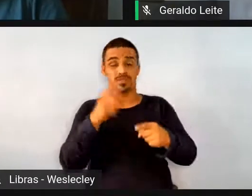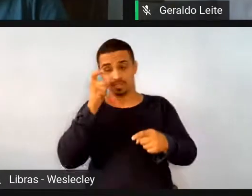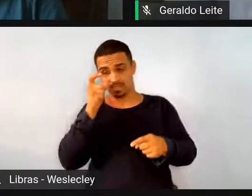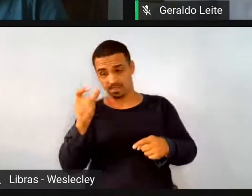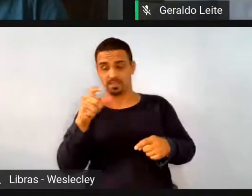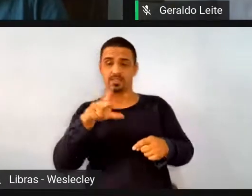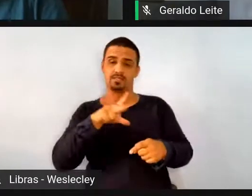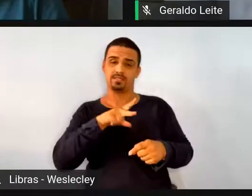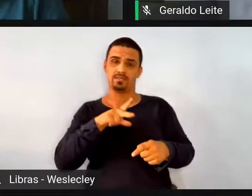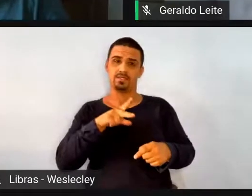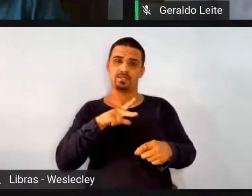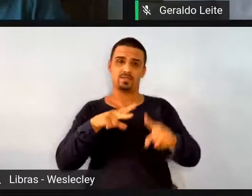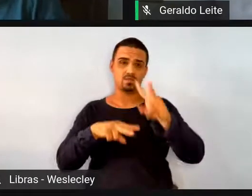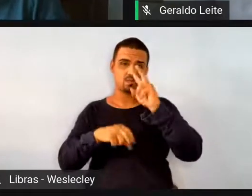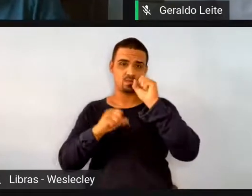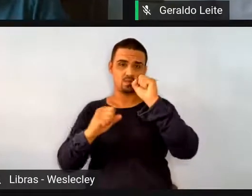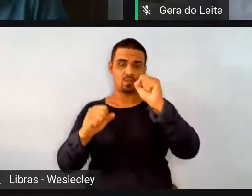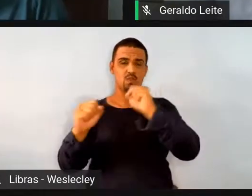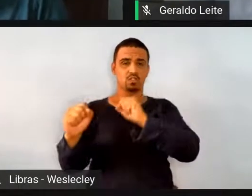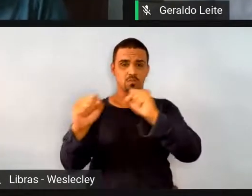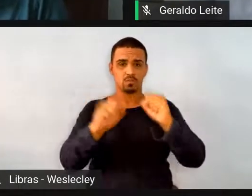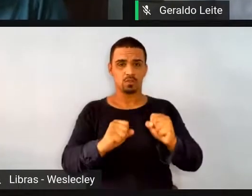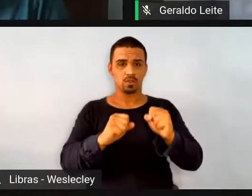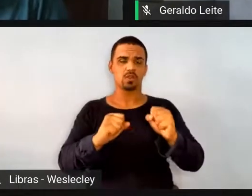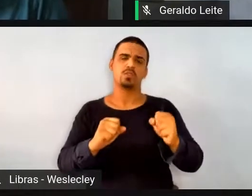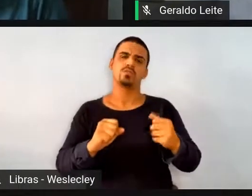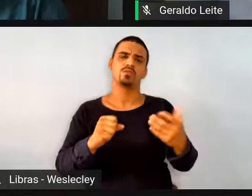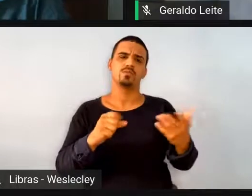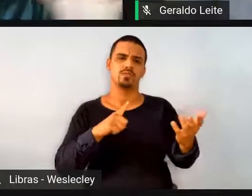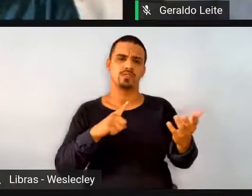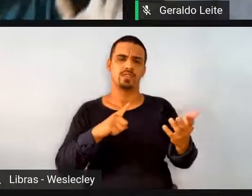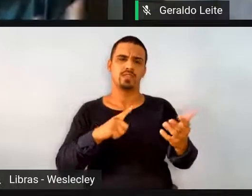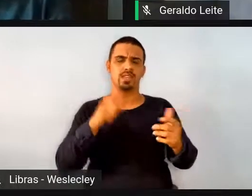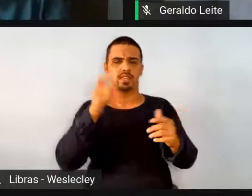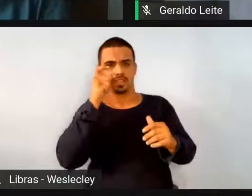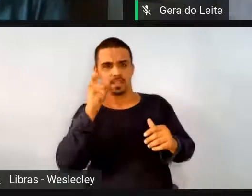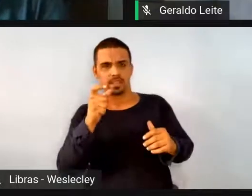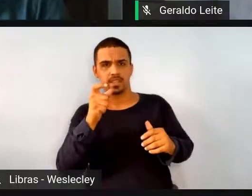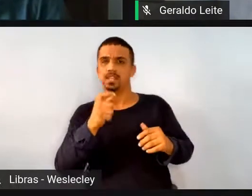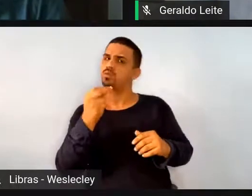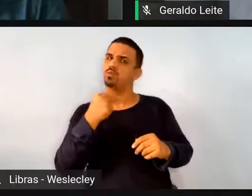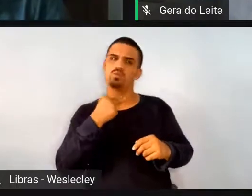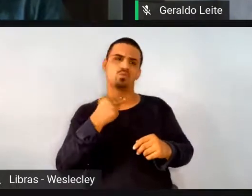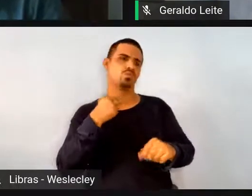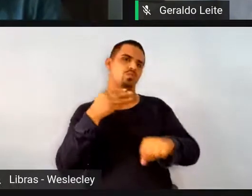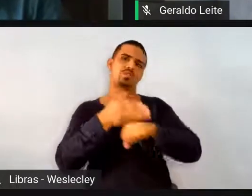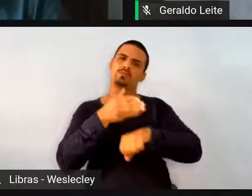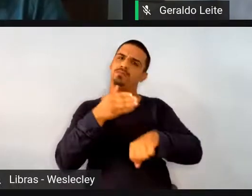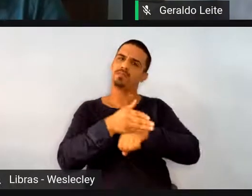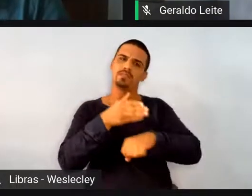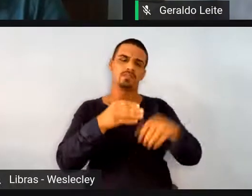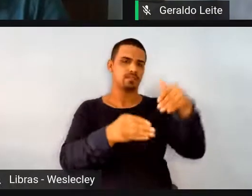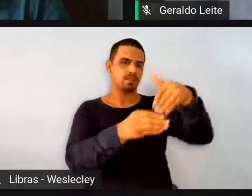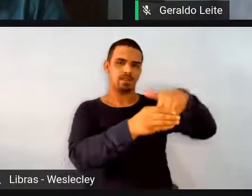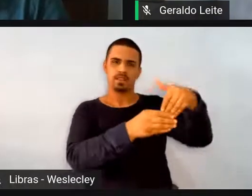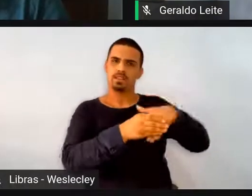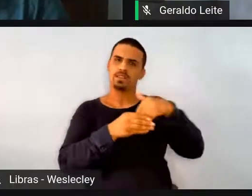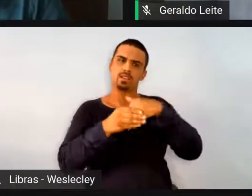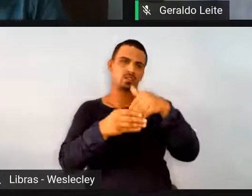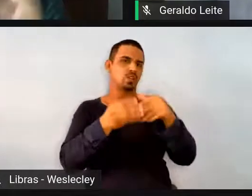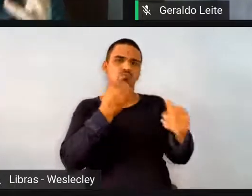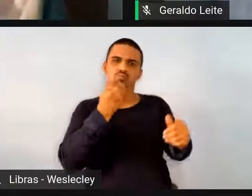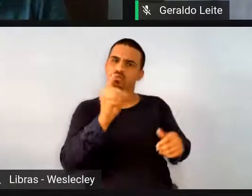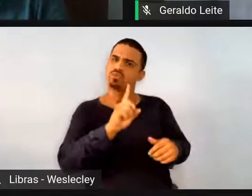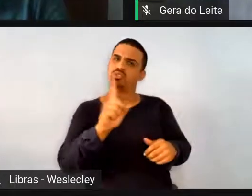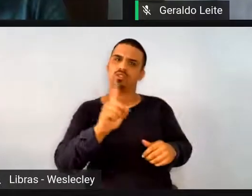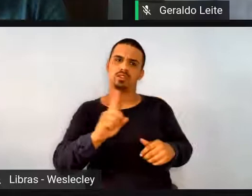especificamente poderosos que estão ali são interesses que nem deveriam participar do sistema eleitoral, em princípio, como,